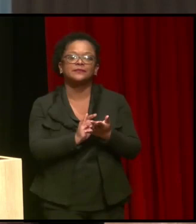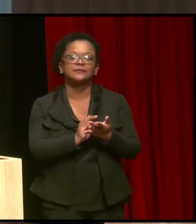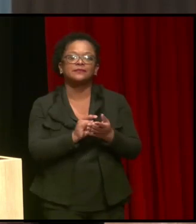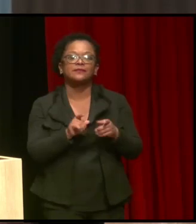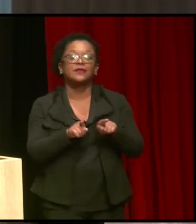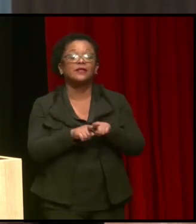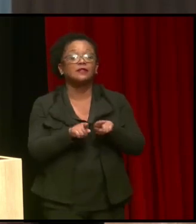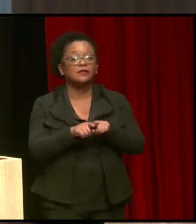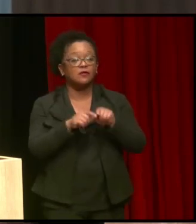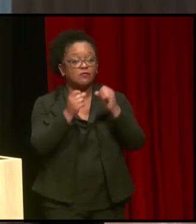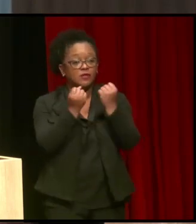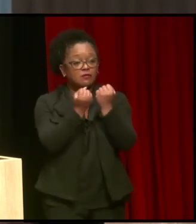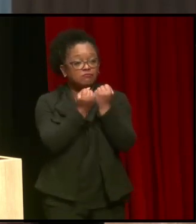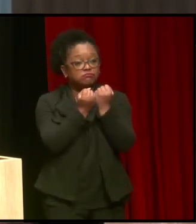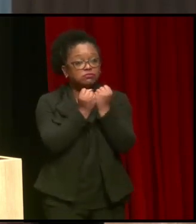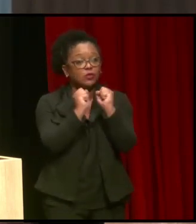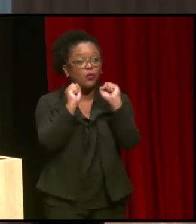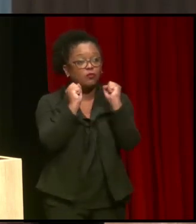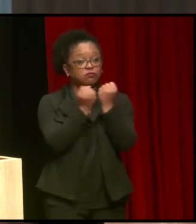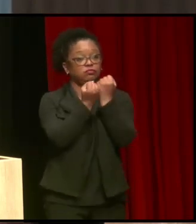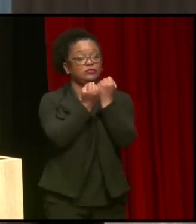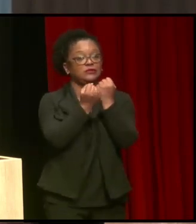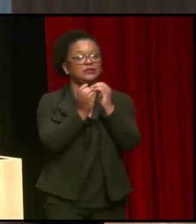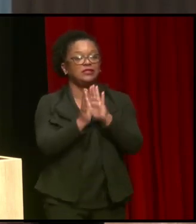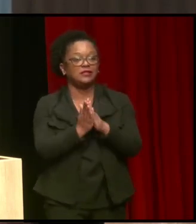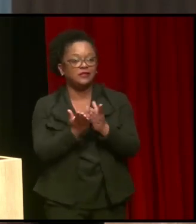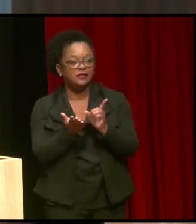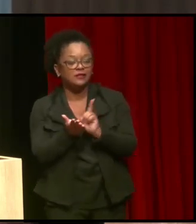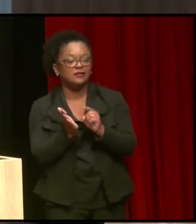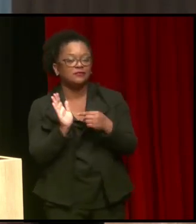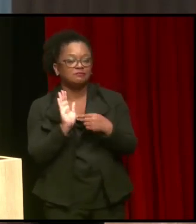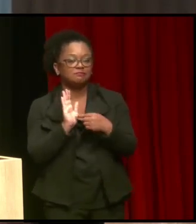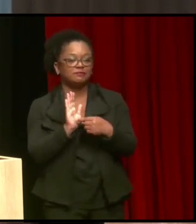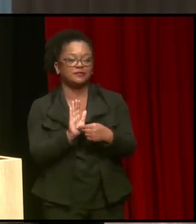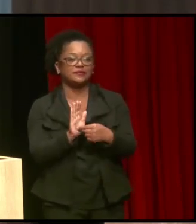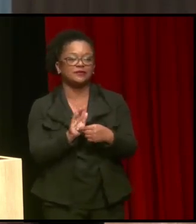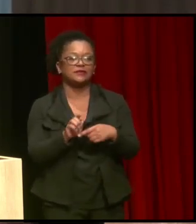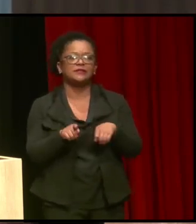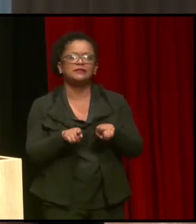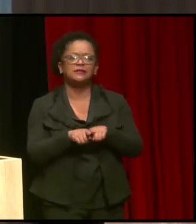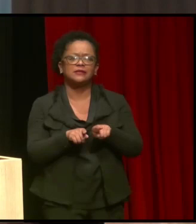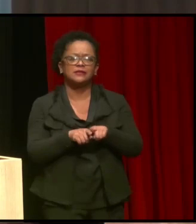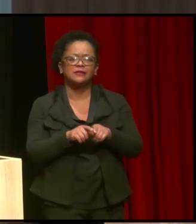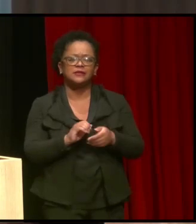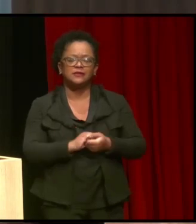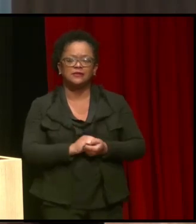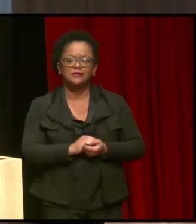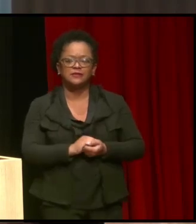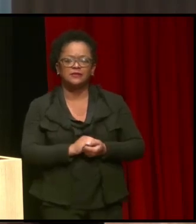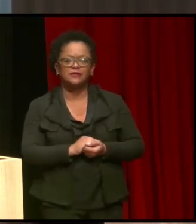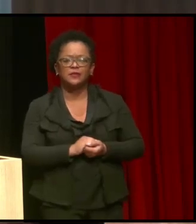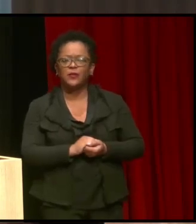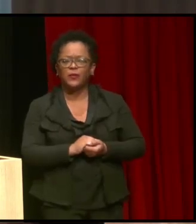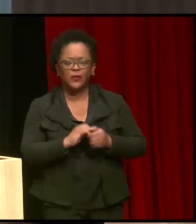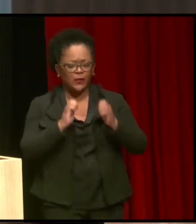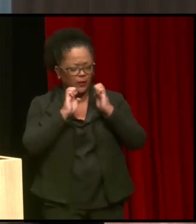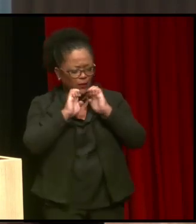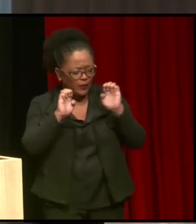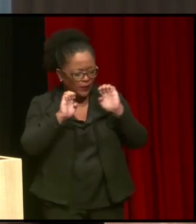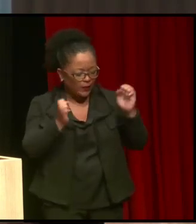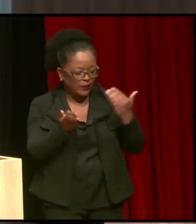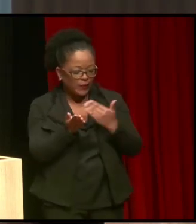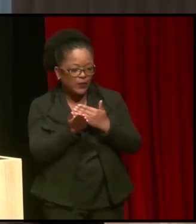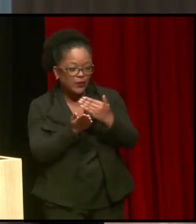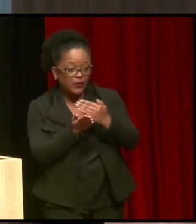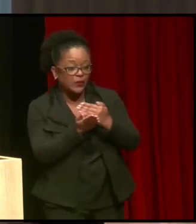a defender a Bíblia. Quando ela é atacada, e ela começa a fazer a evangelização, todo o trabalho começa